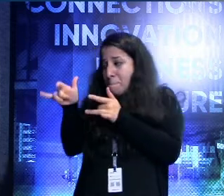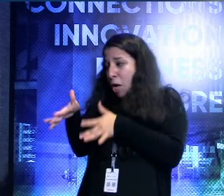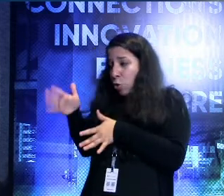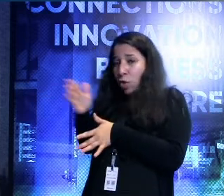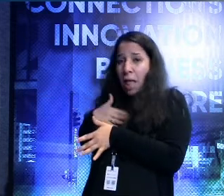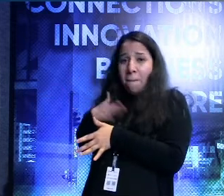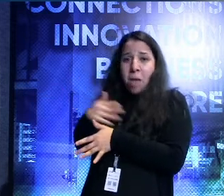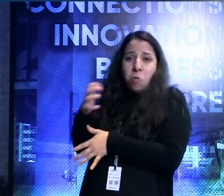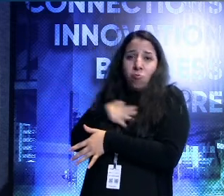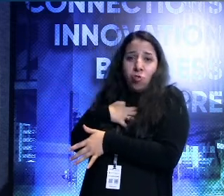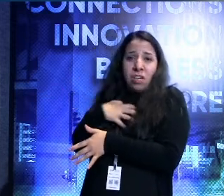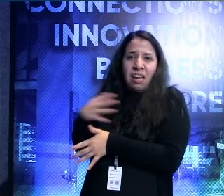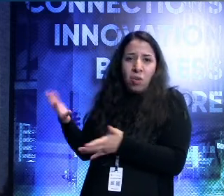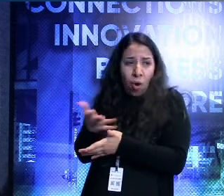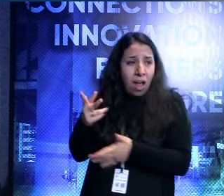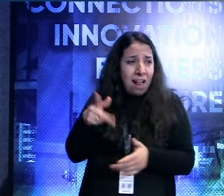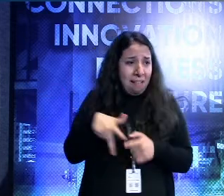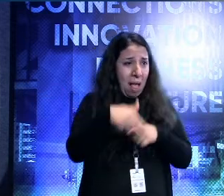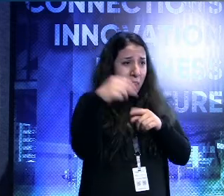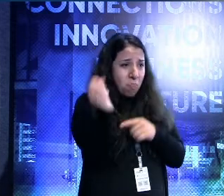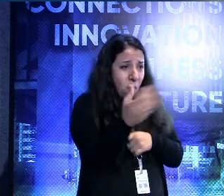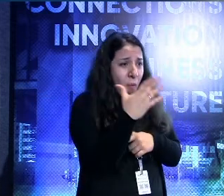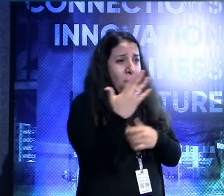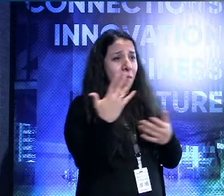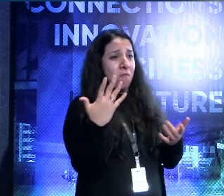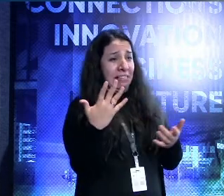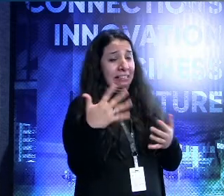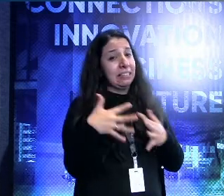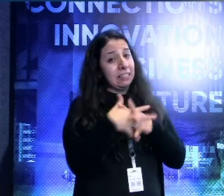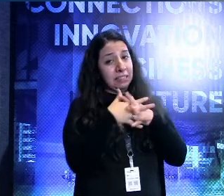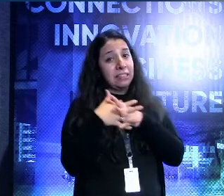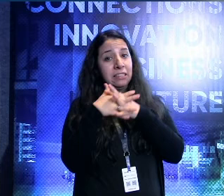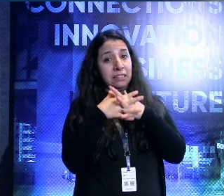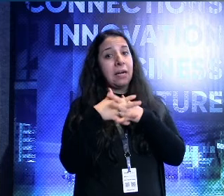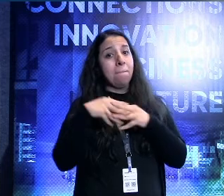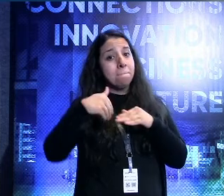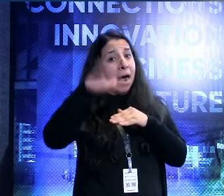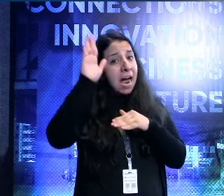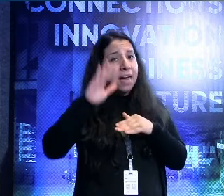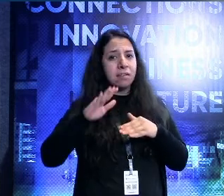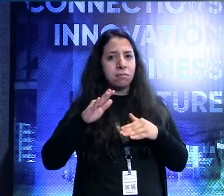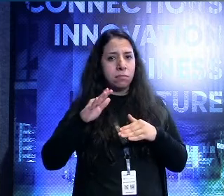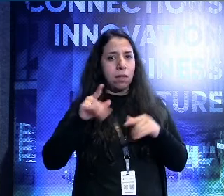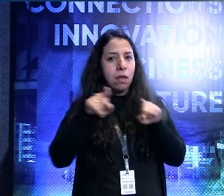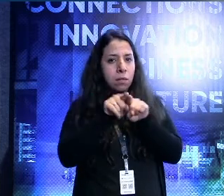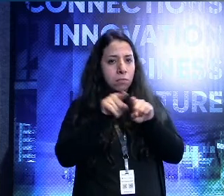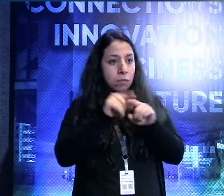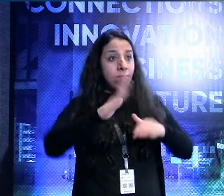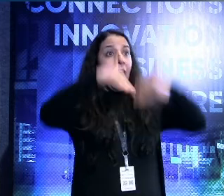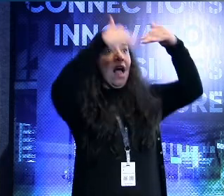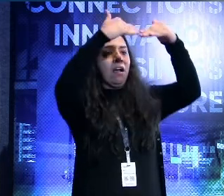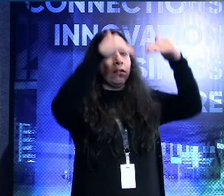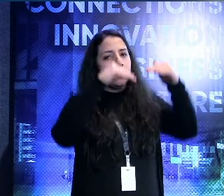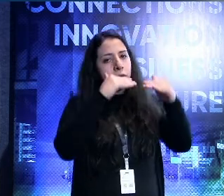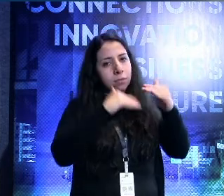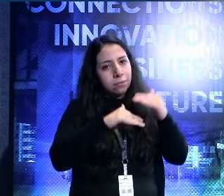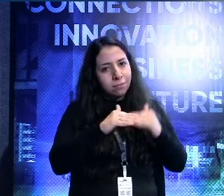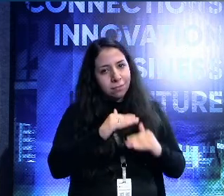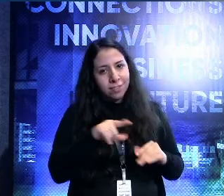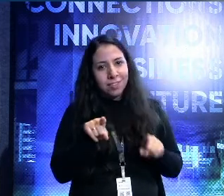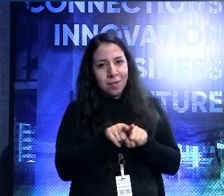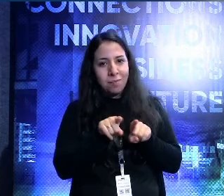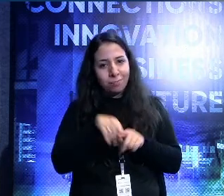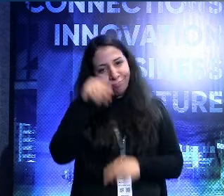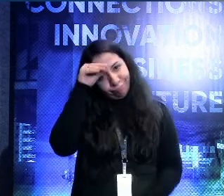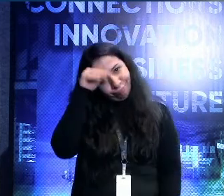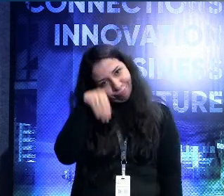uma nova. Então, a complexidade aumenta bastante, a produtividade cai, e aí, por consequência, a moral também cai. Mas, conforme o